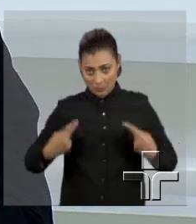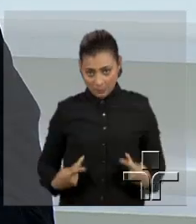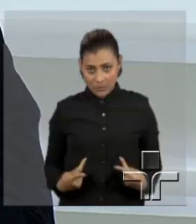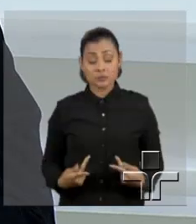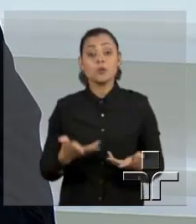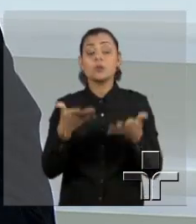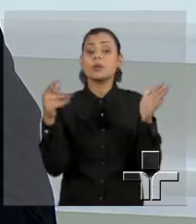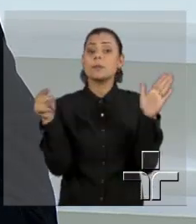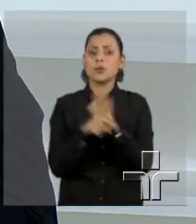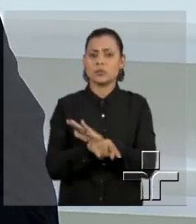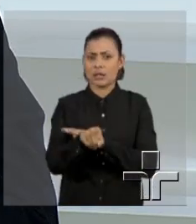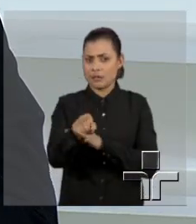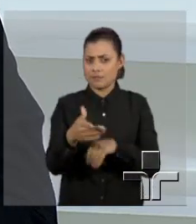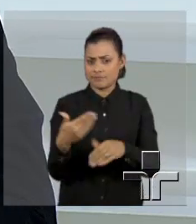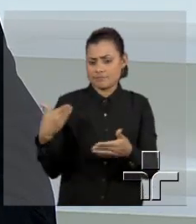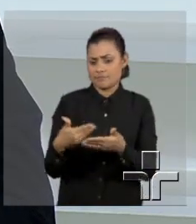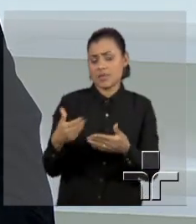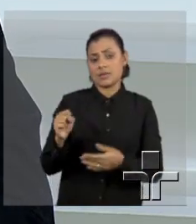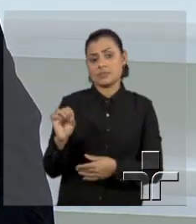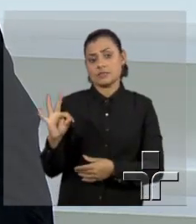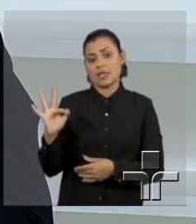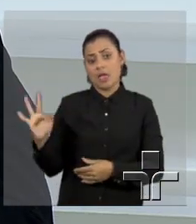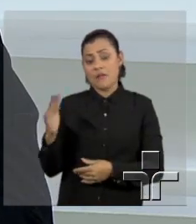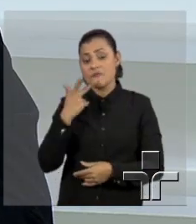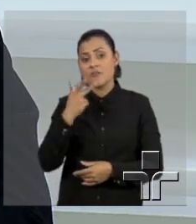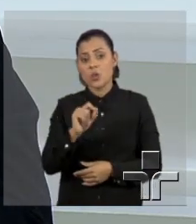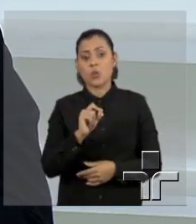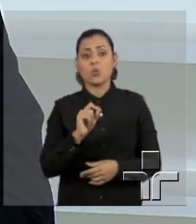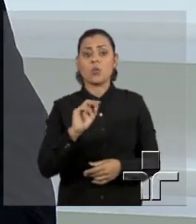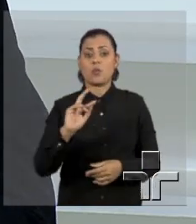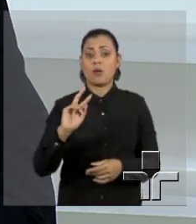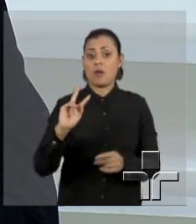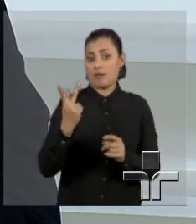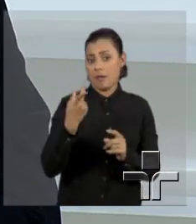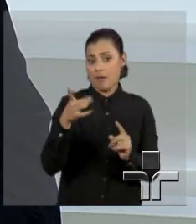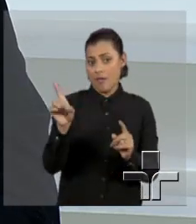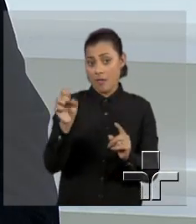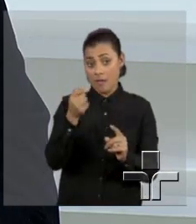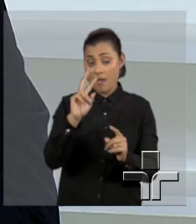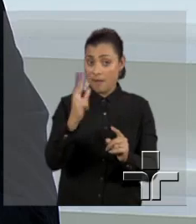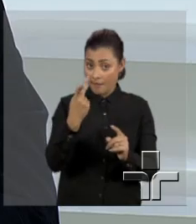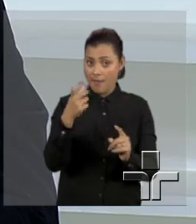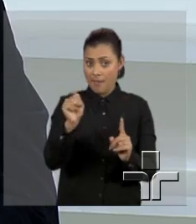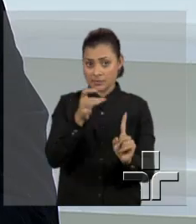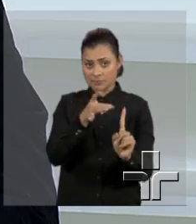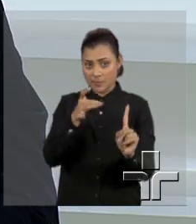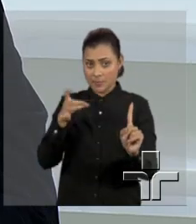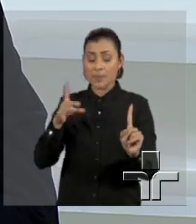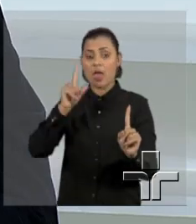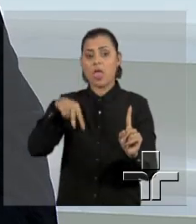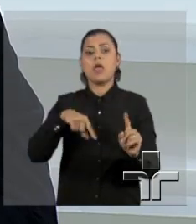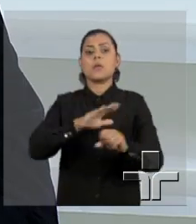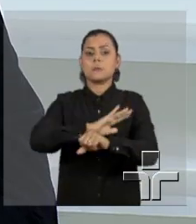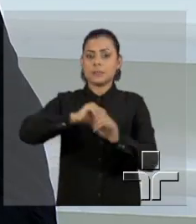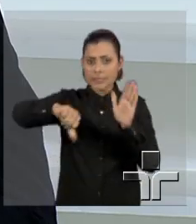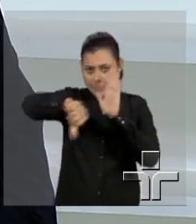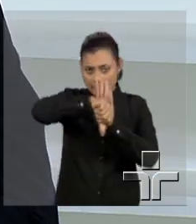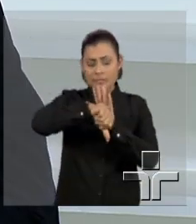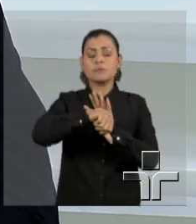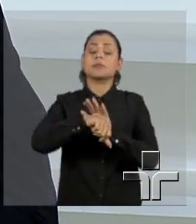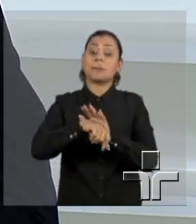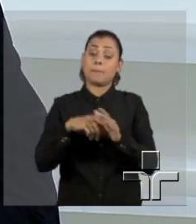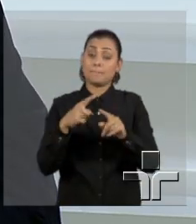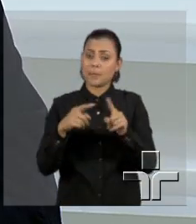perguntar, recentemente o Supremo criminalizou a homofobia como forma de racismo e foi acusado de ativismo judicial. O